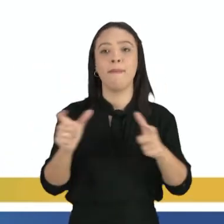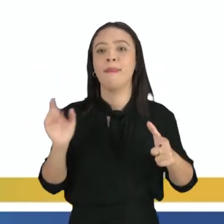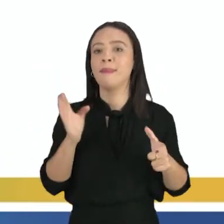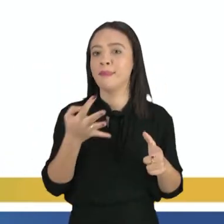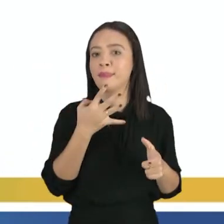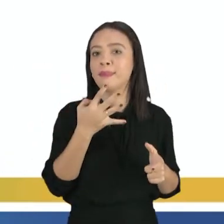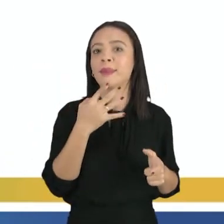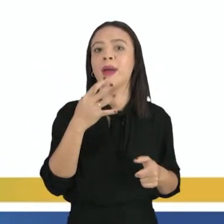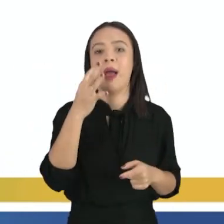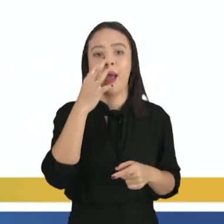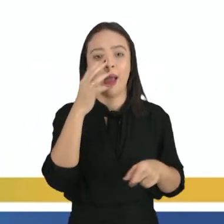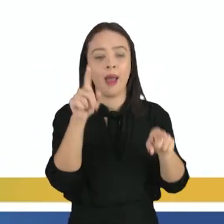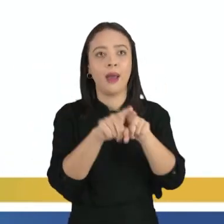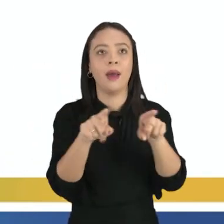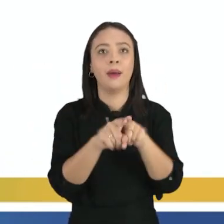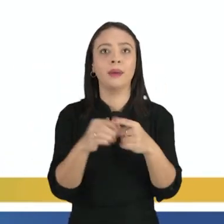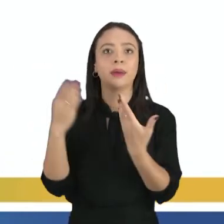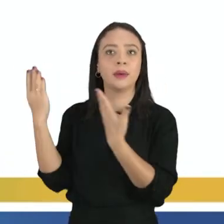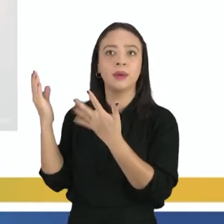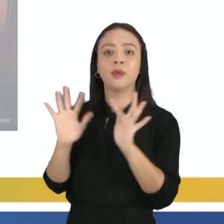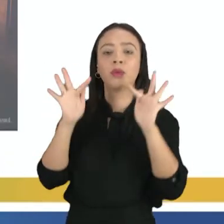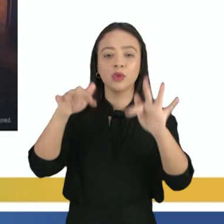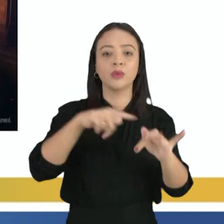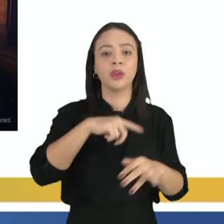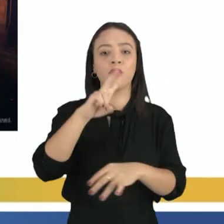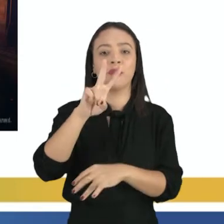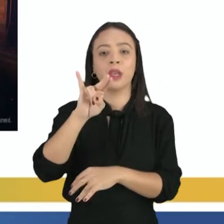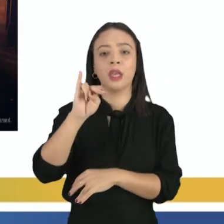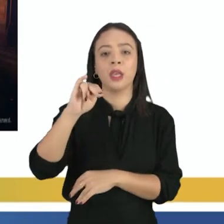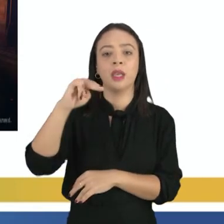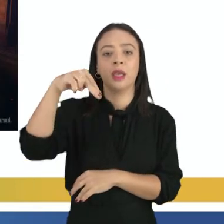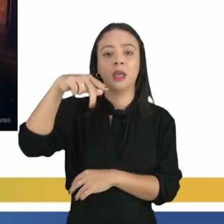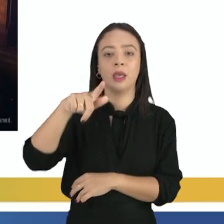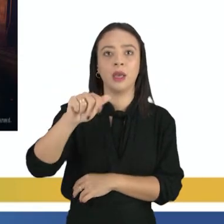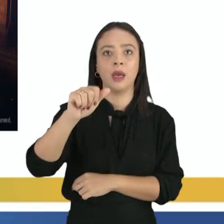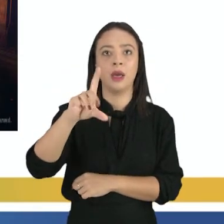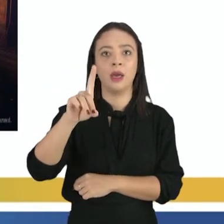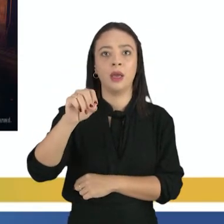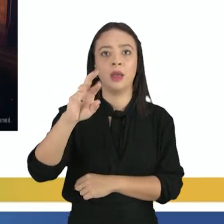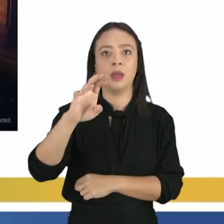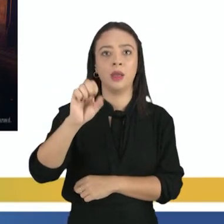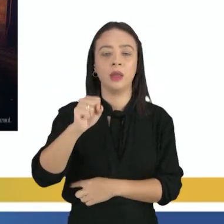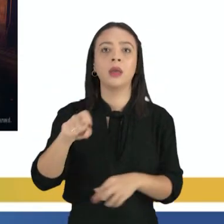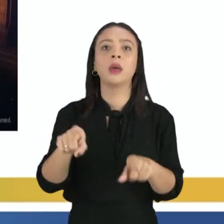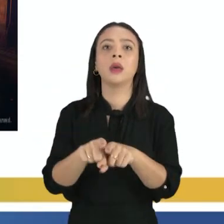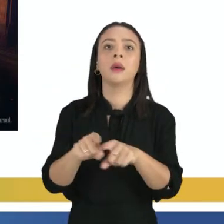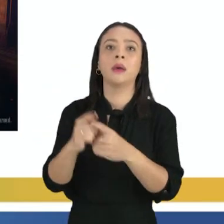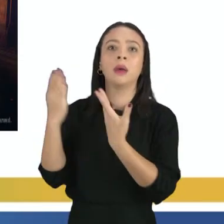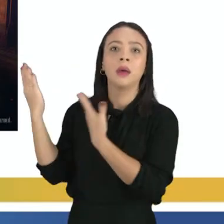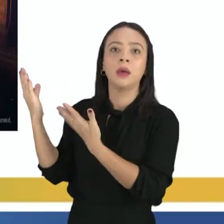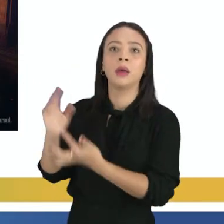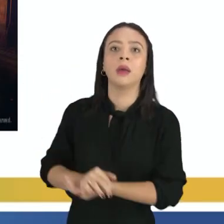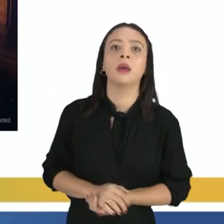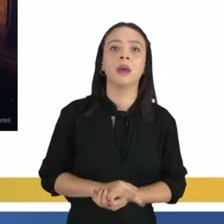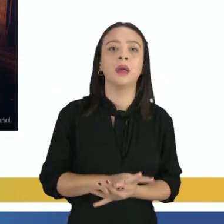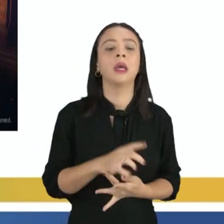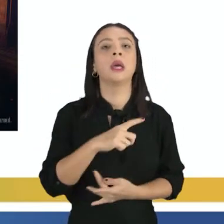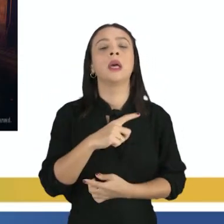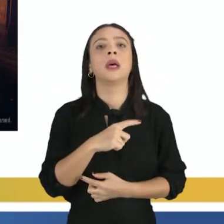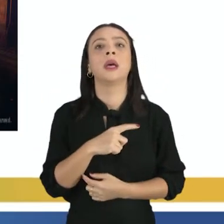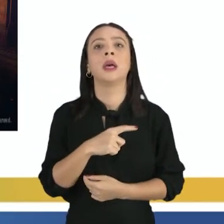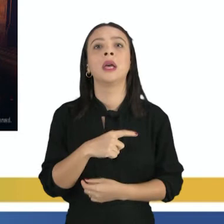já viu, né? O último filme aí dos Vingadores. E esse filme aqui um pouquinho mais antigo, da trilogia